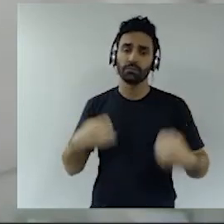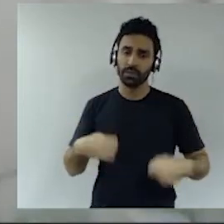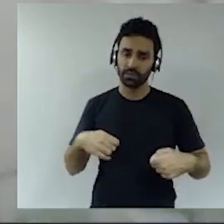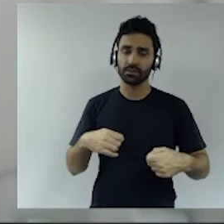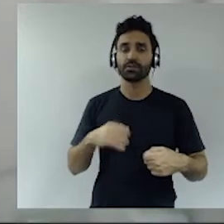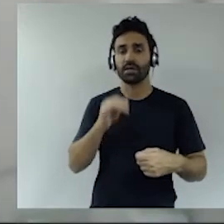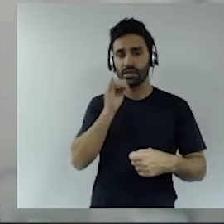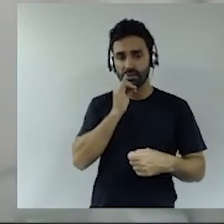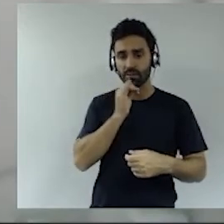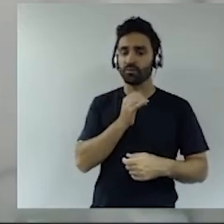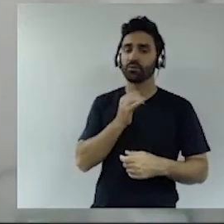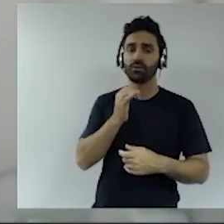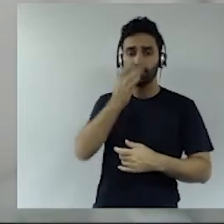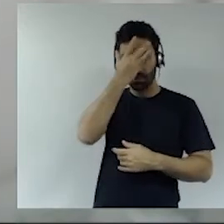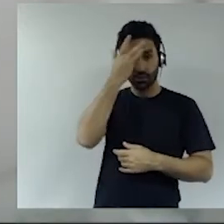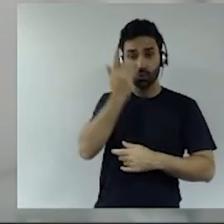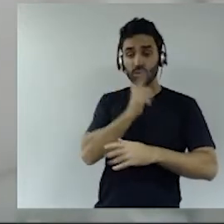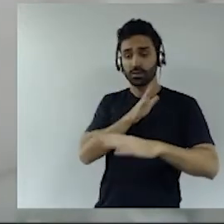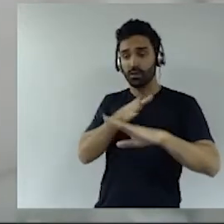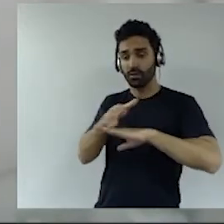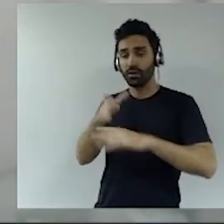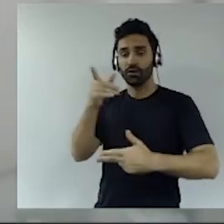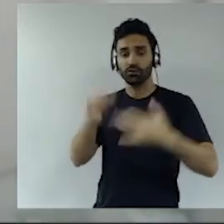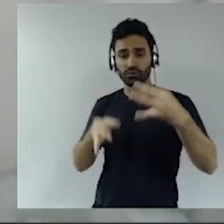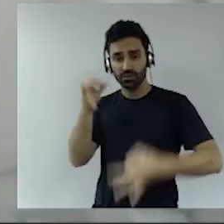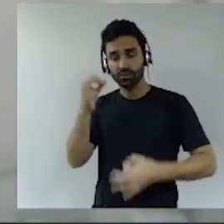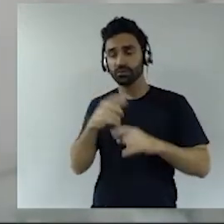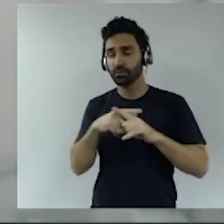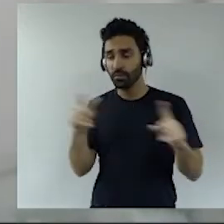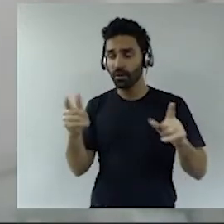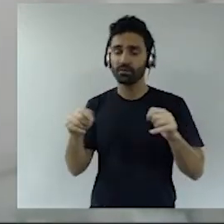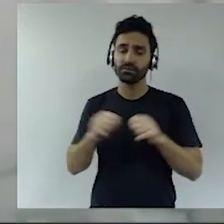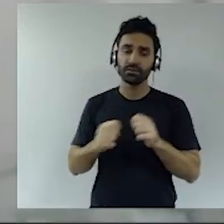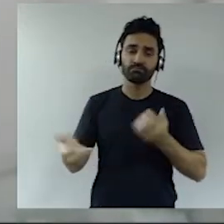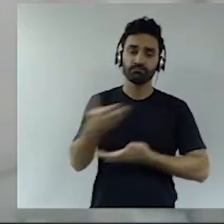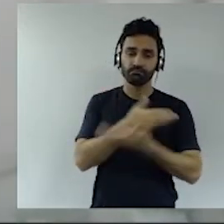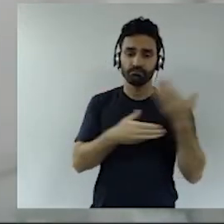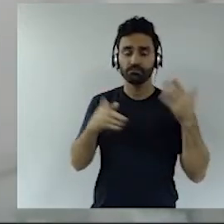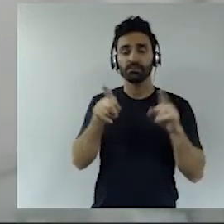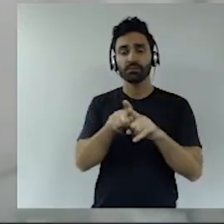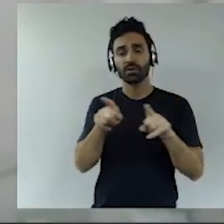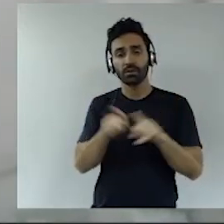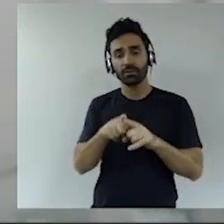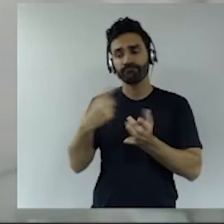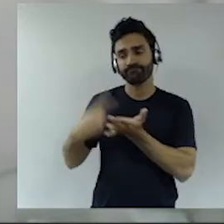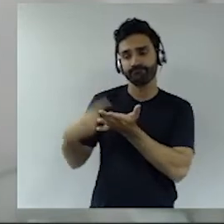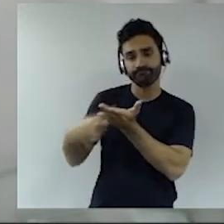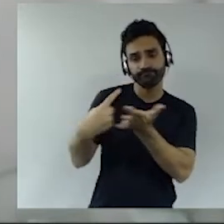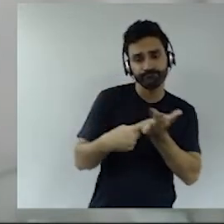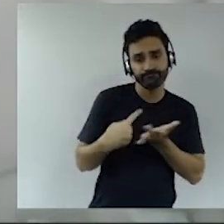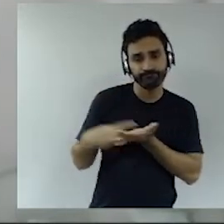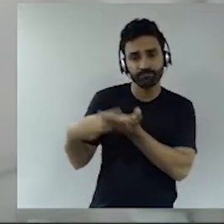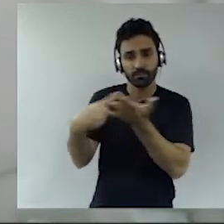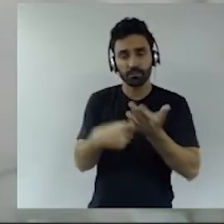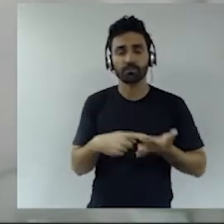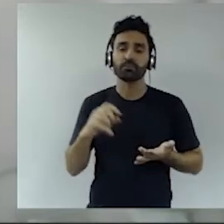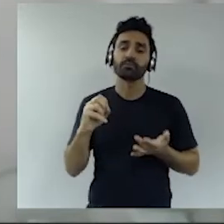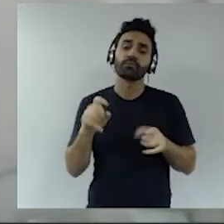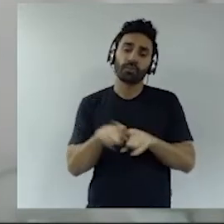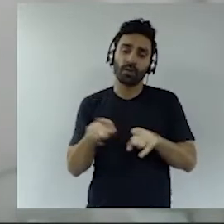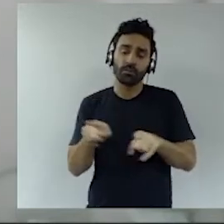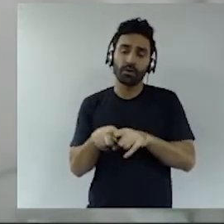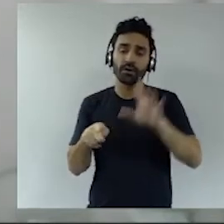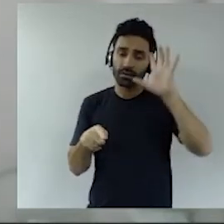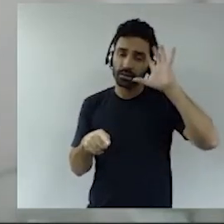pelo Poder Judiciário, mas o acesso pela mediação, o acesso pela conciliação e o acesso pela